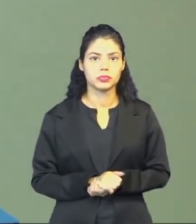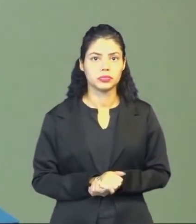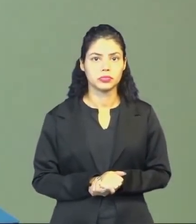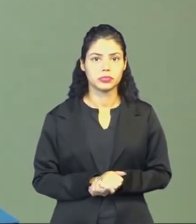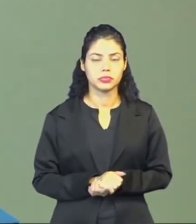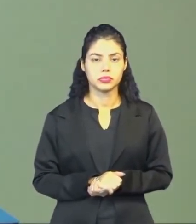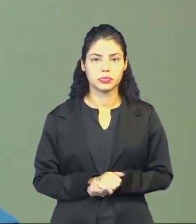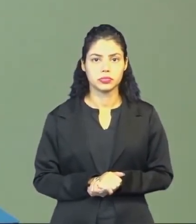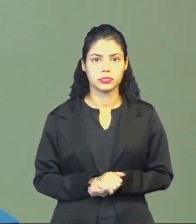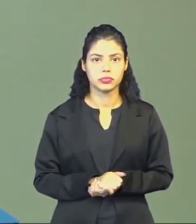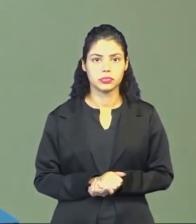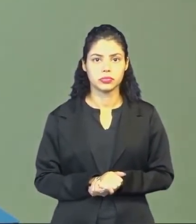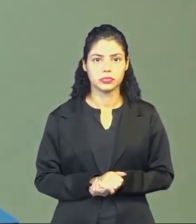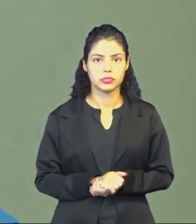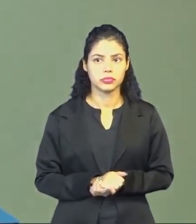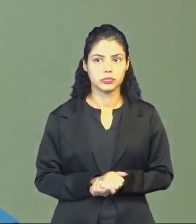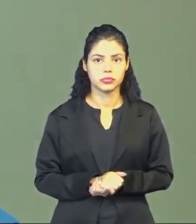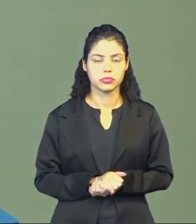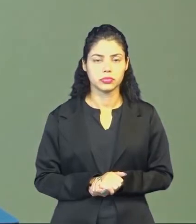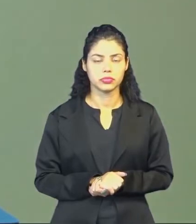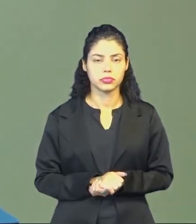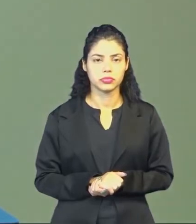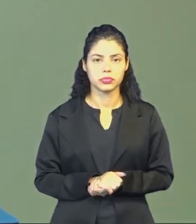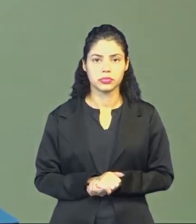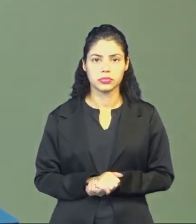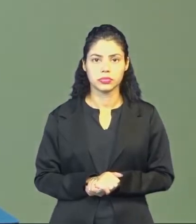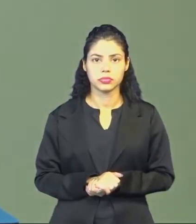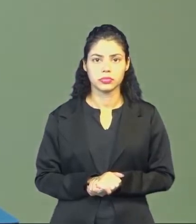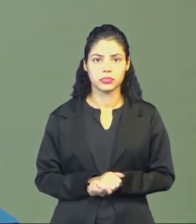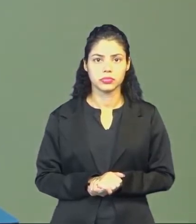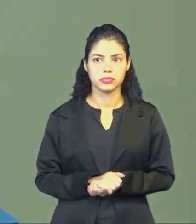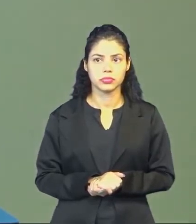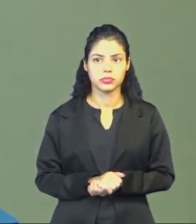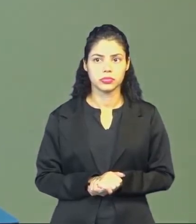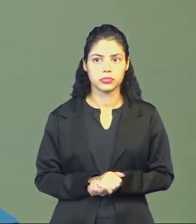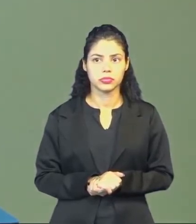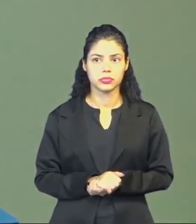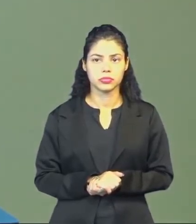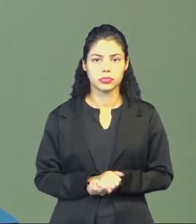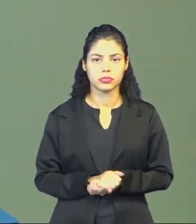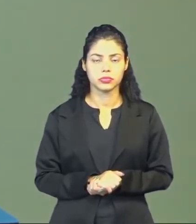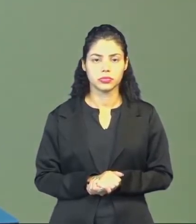Vou só virar um pouquinho o texto aqui, só um pouquinho.